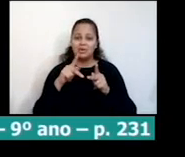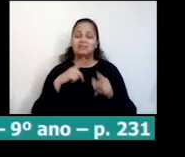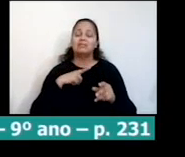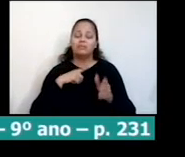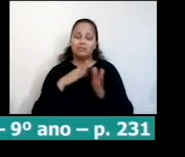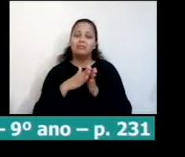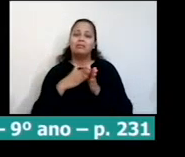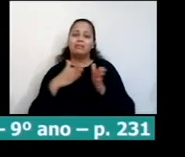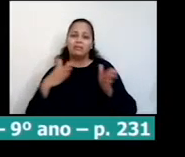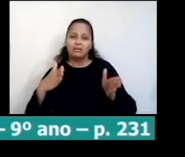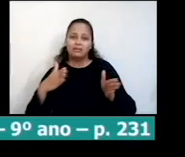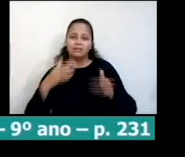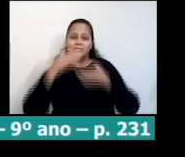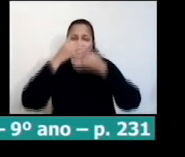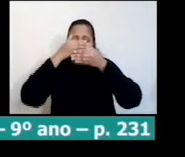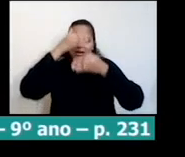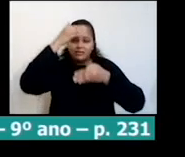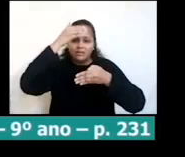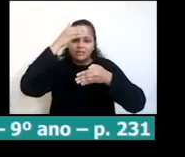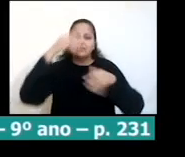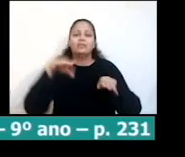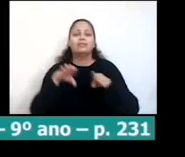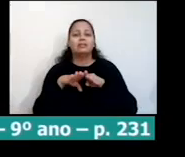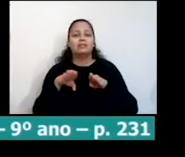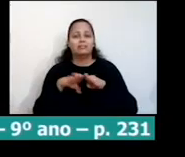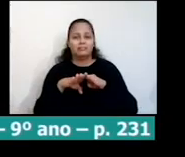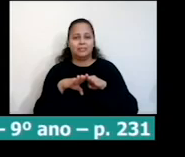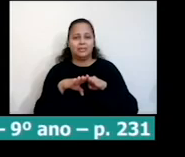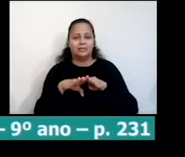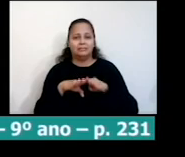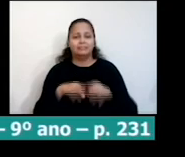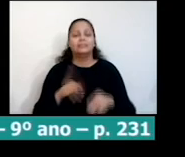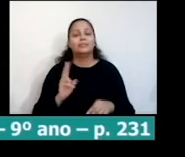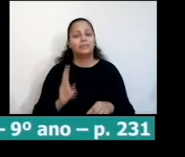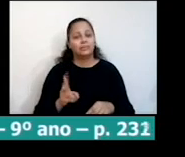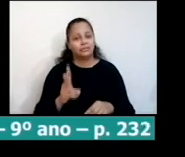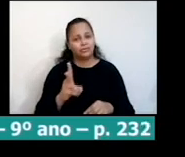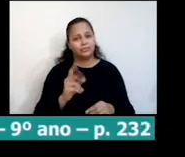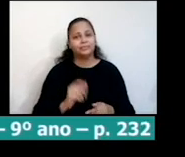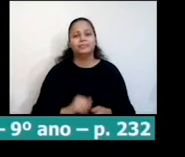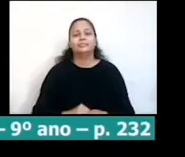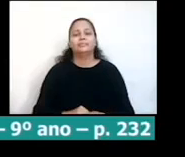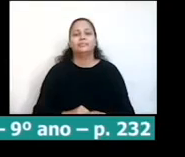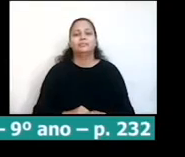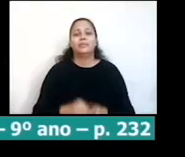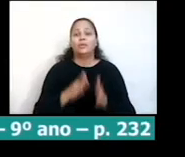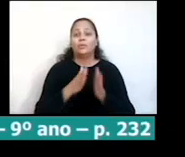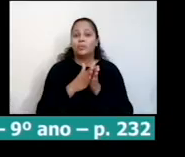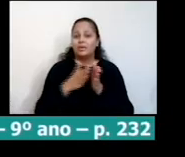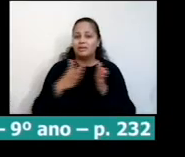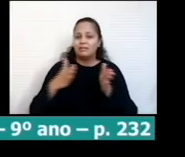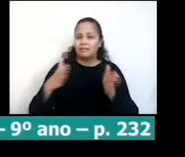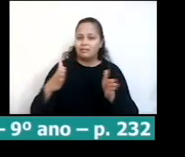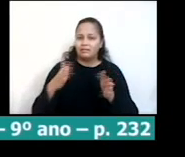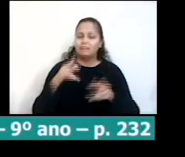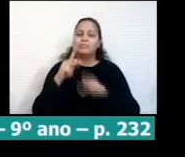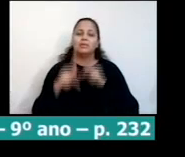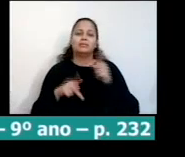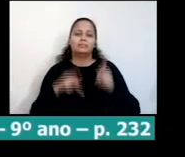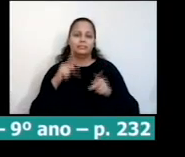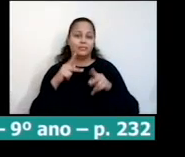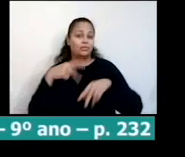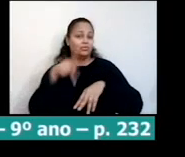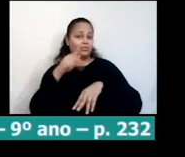crescido. Afeganistão e Iêmen, certo? Continuando. O crescimento